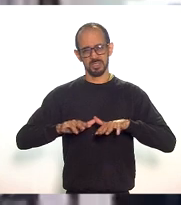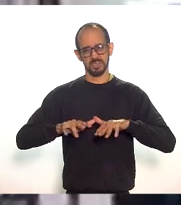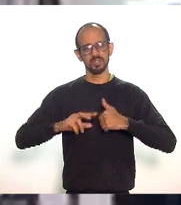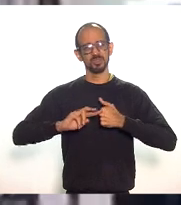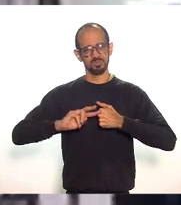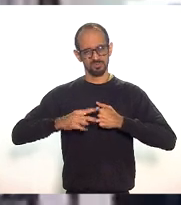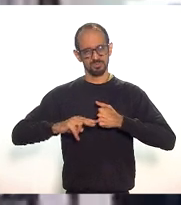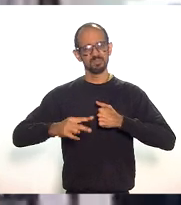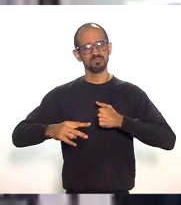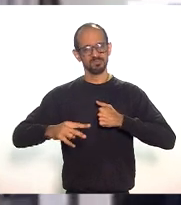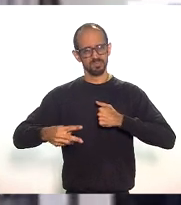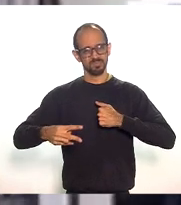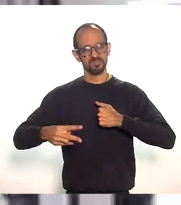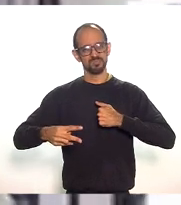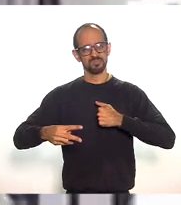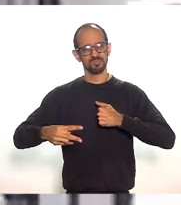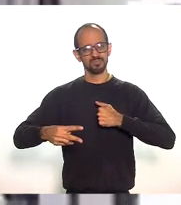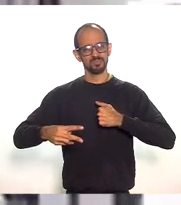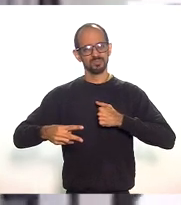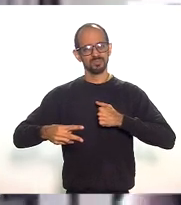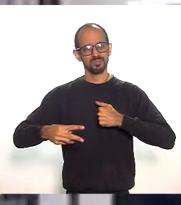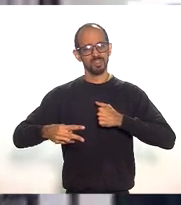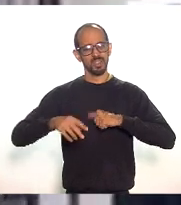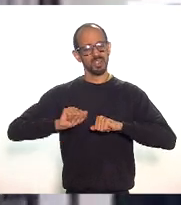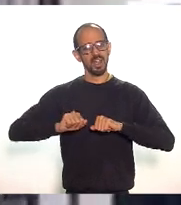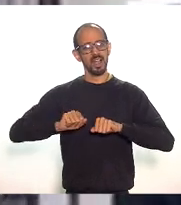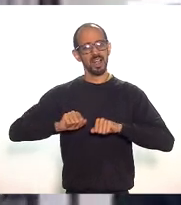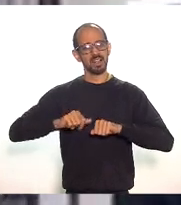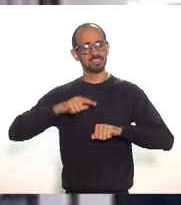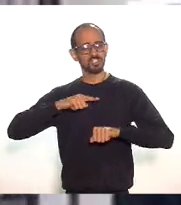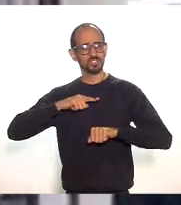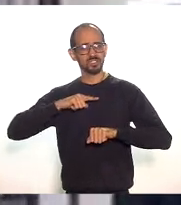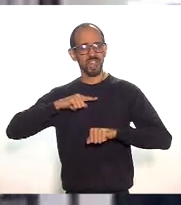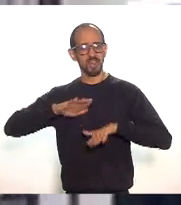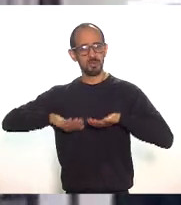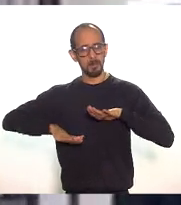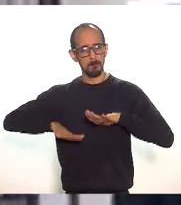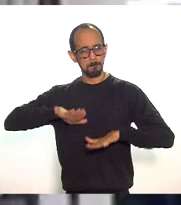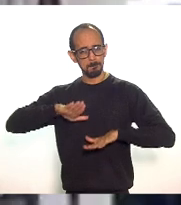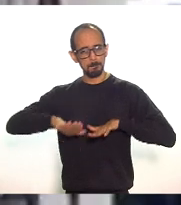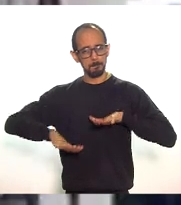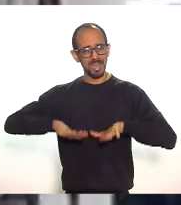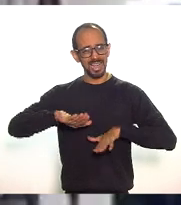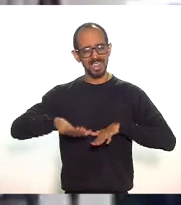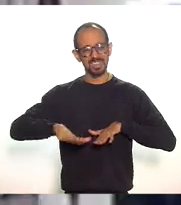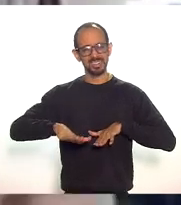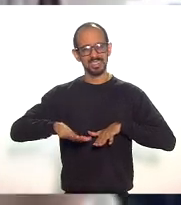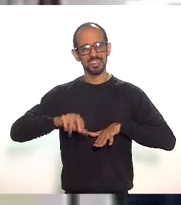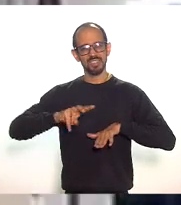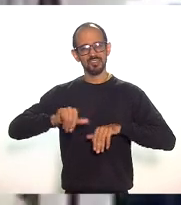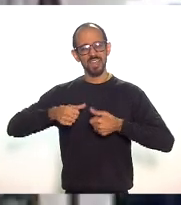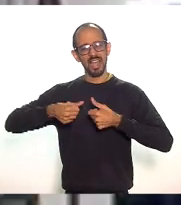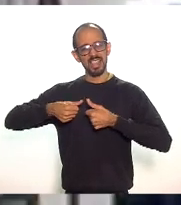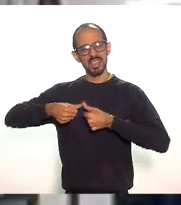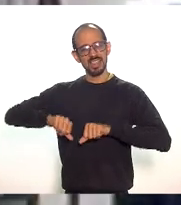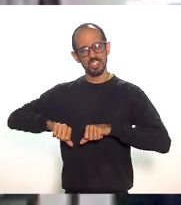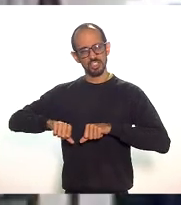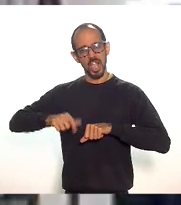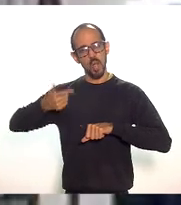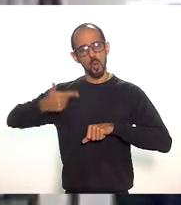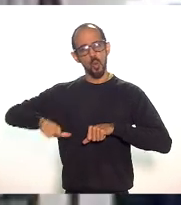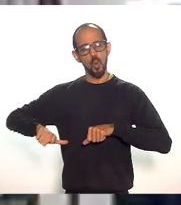pandemia. No seu rastro ficará certamente outras